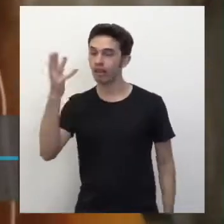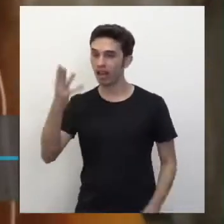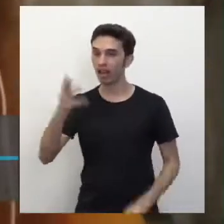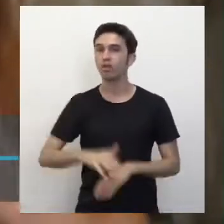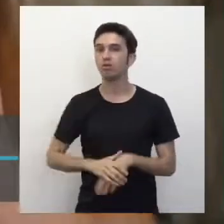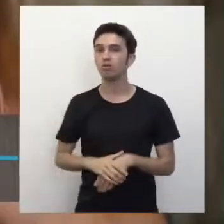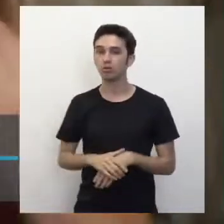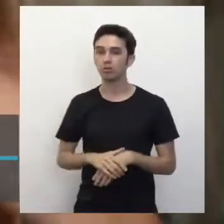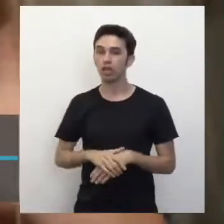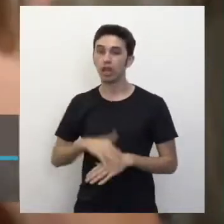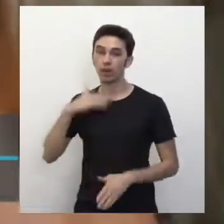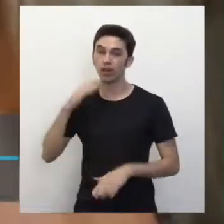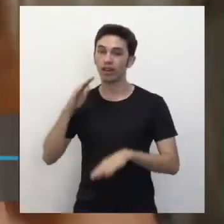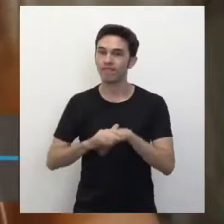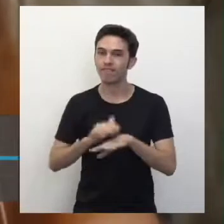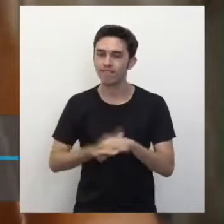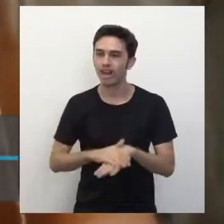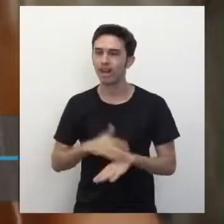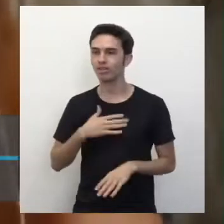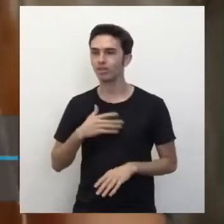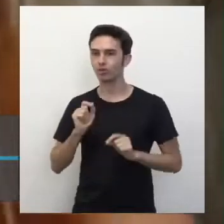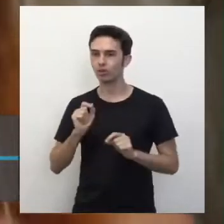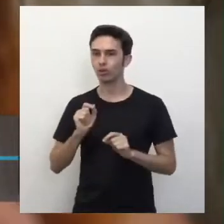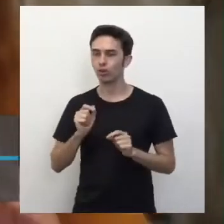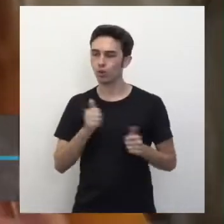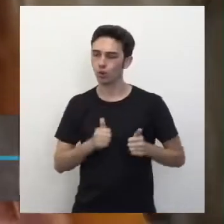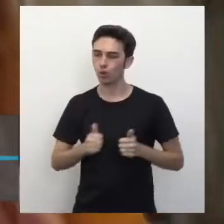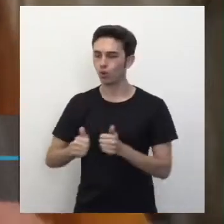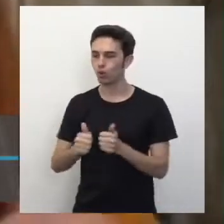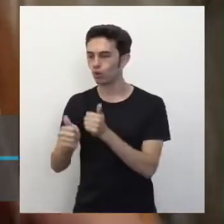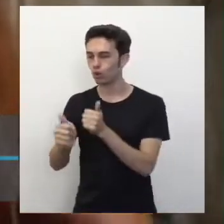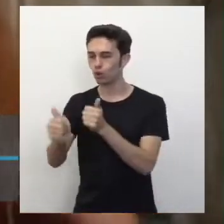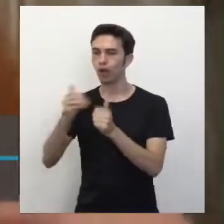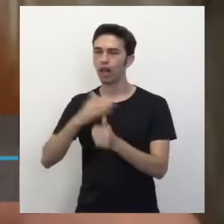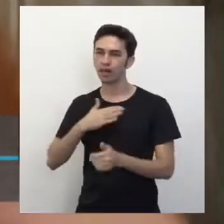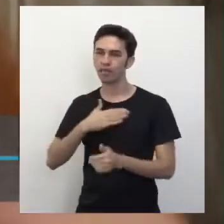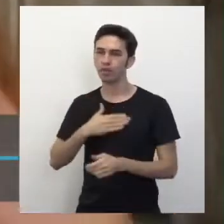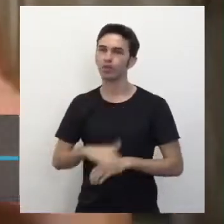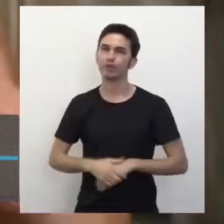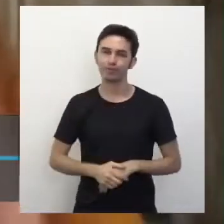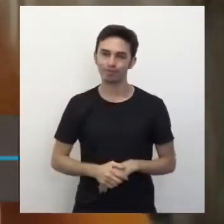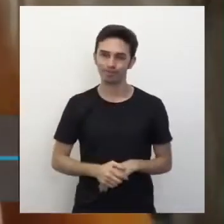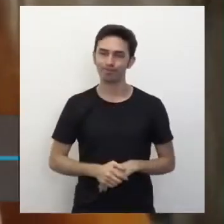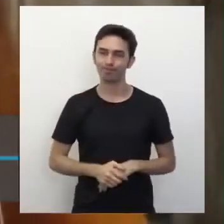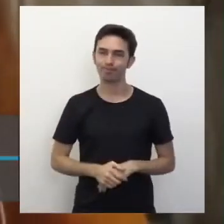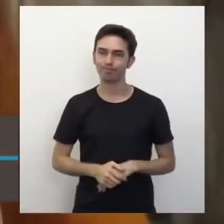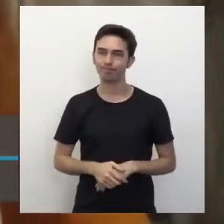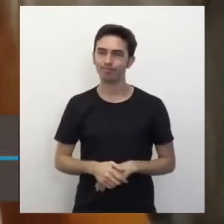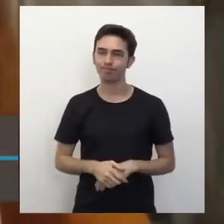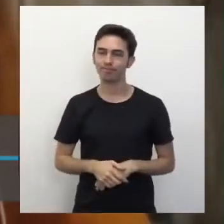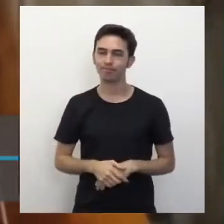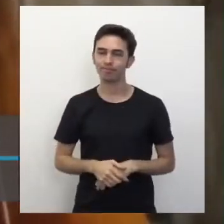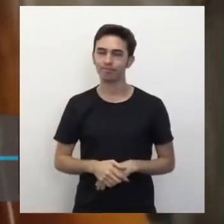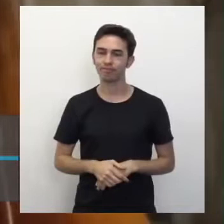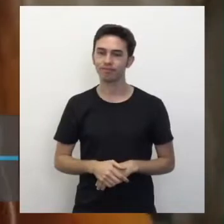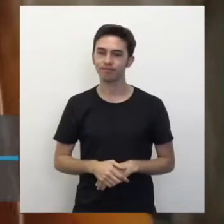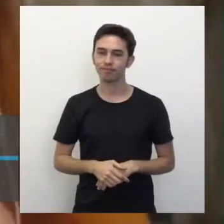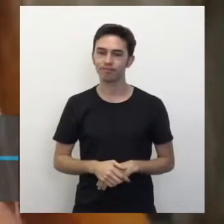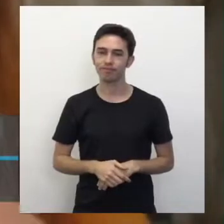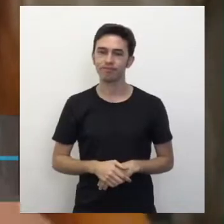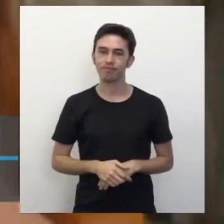Eu determino aquilo que vai acontecendo no decorrer da minha